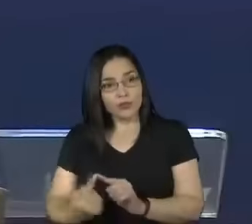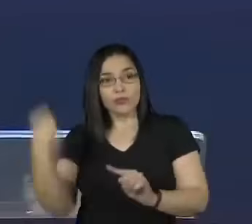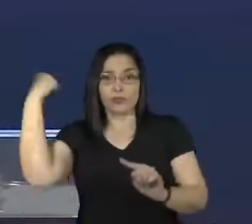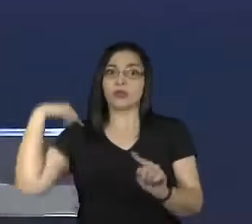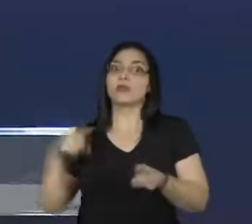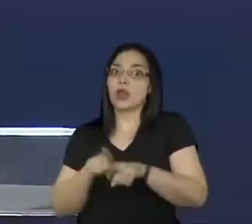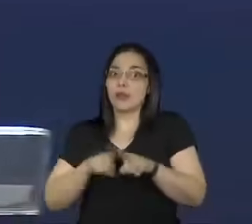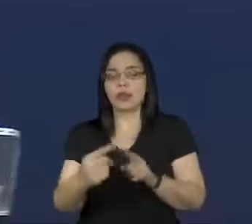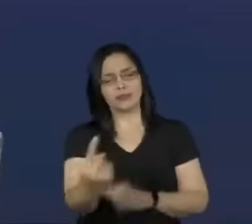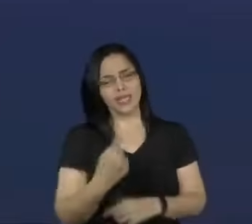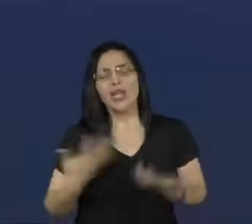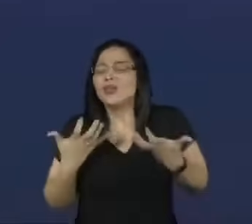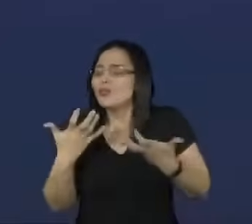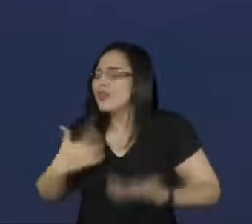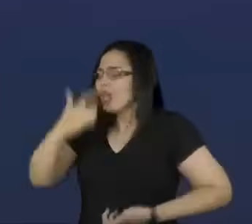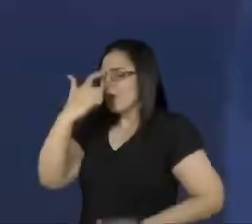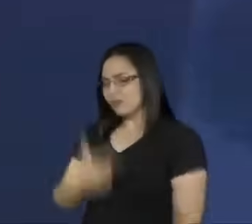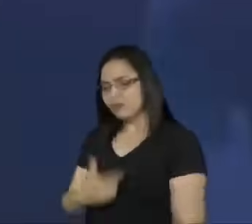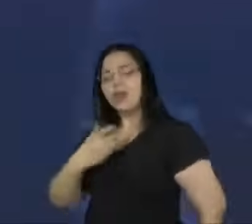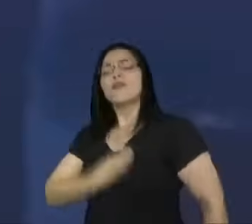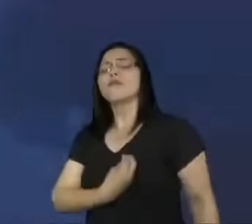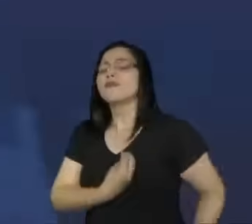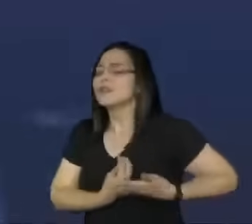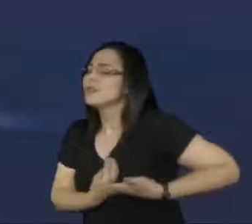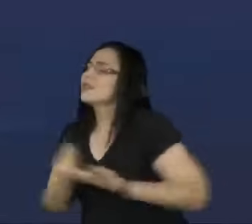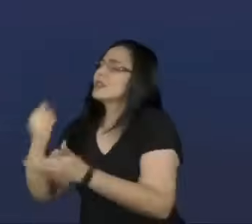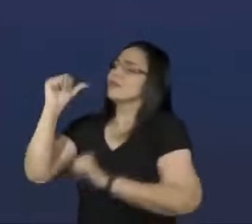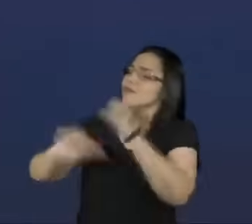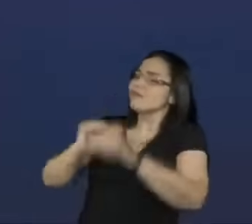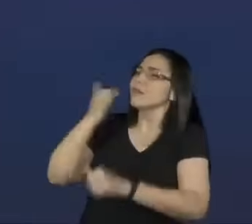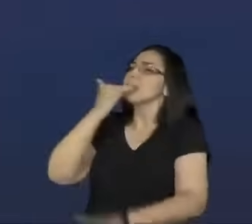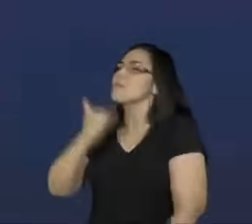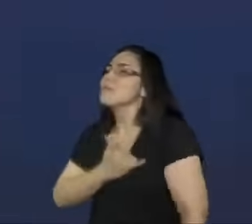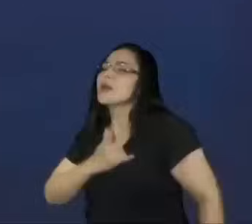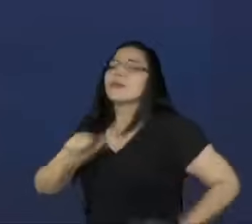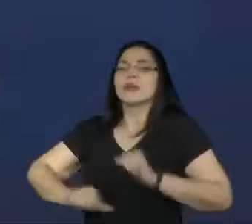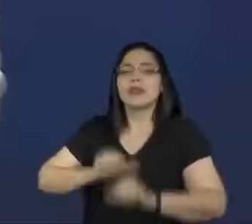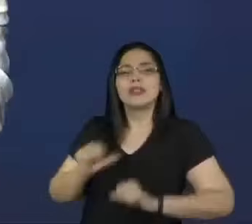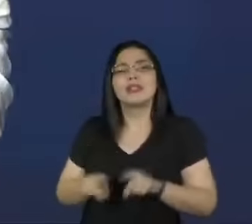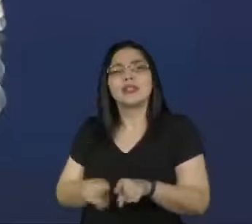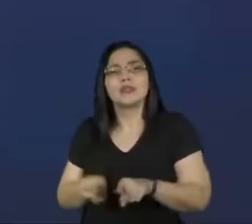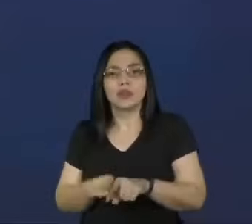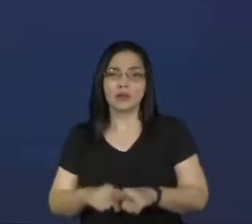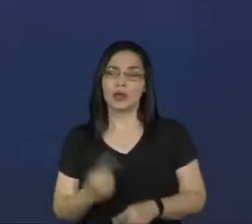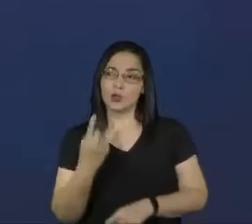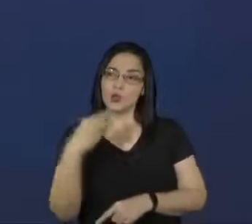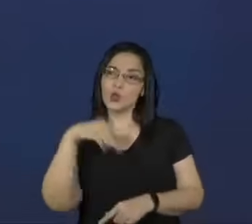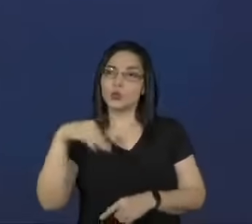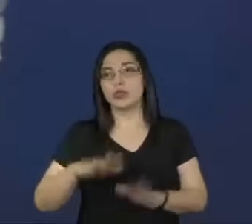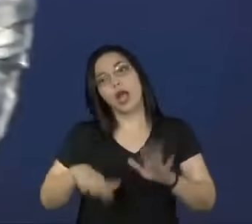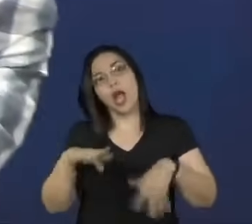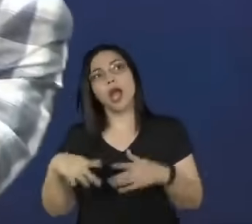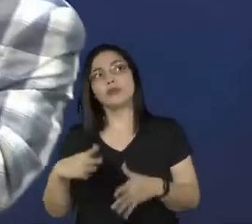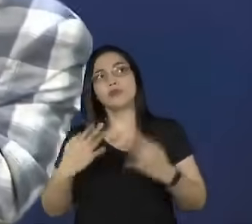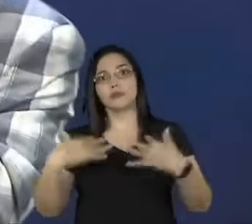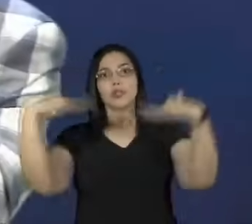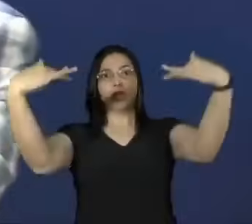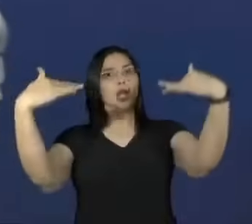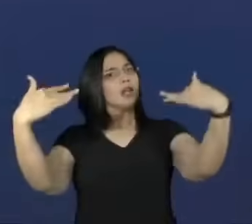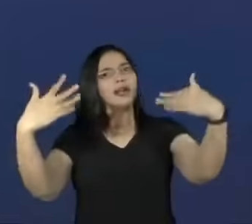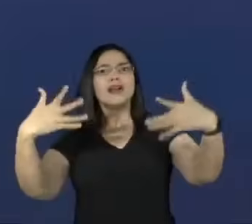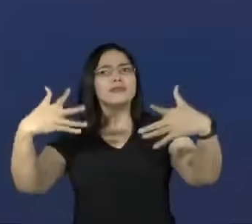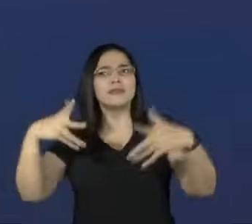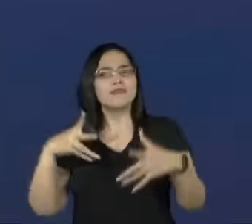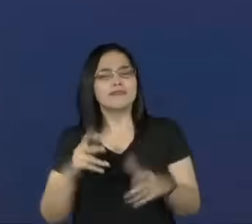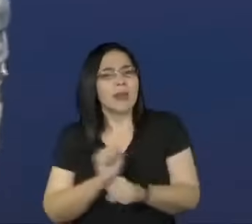vida a Cristo eu quero que ele me mude que ele me perdoe que ele me transforma eu vou dar mais um minuto talvez alguém na galeria em nome de Jesus não resista